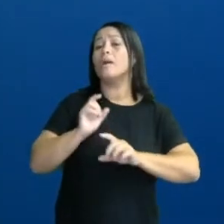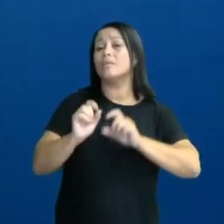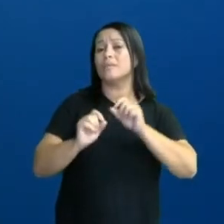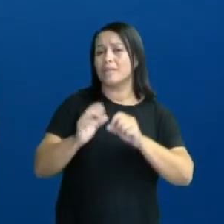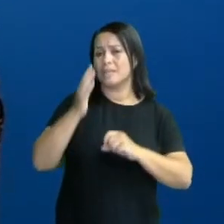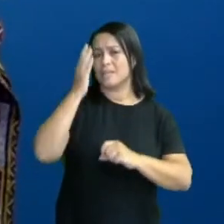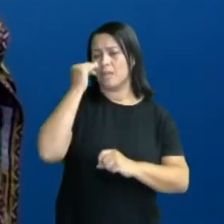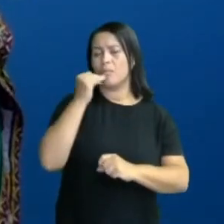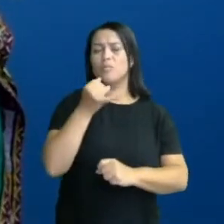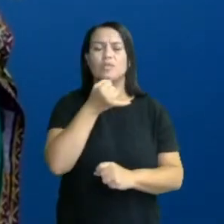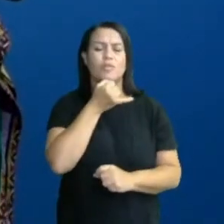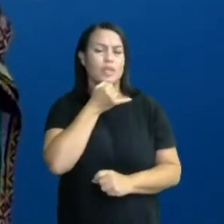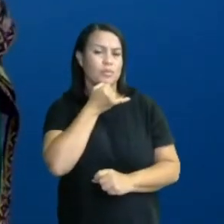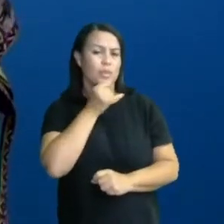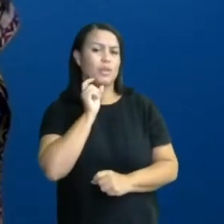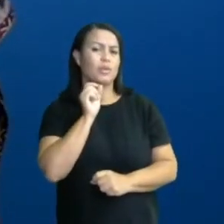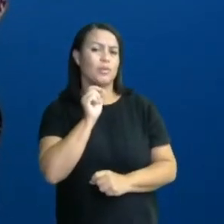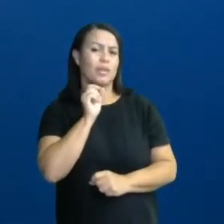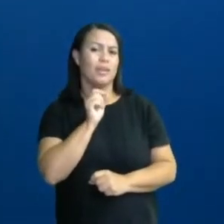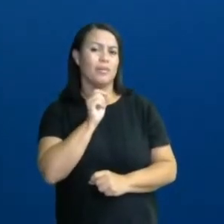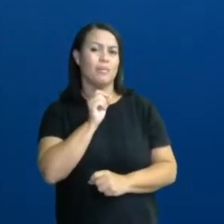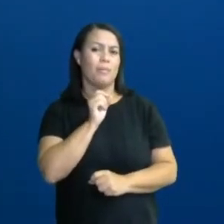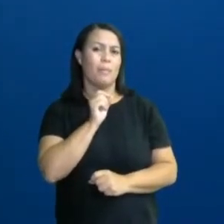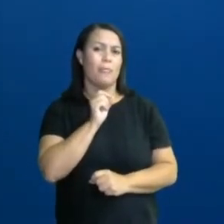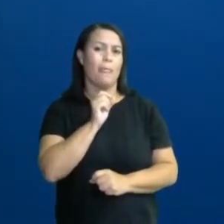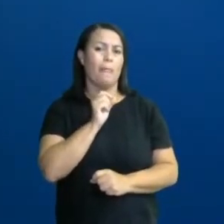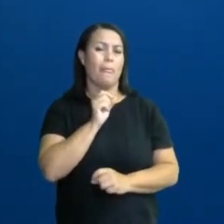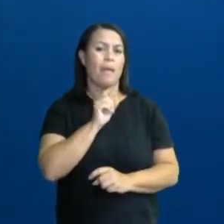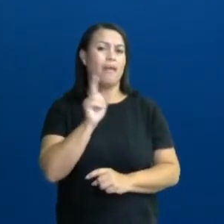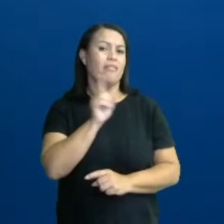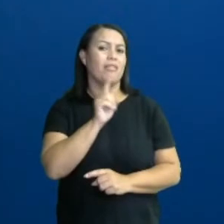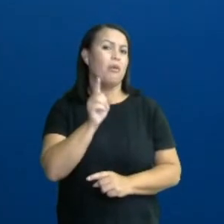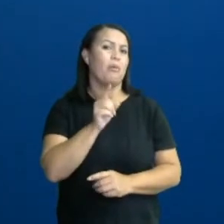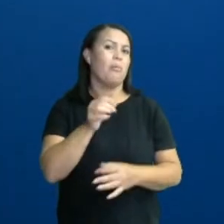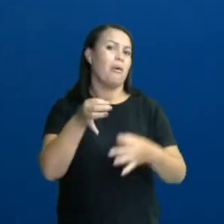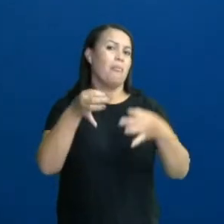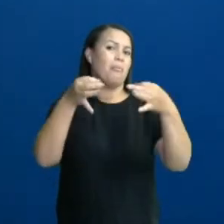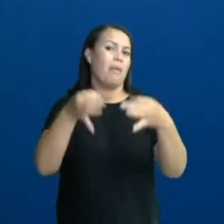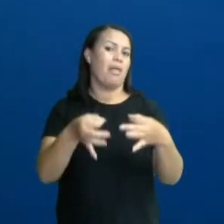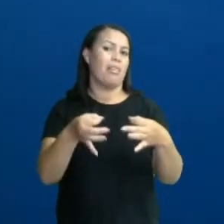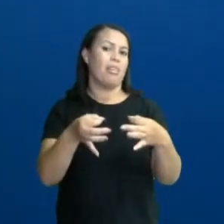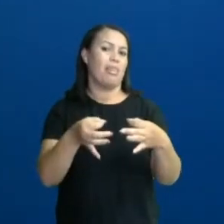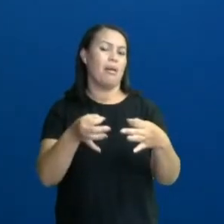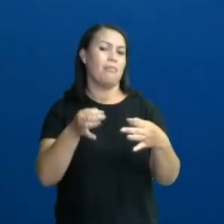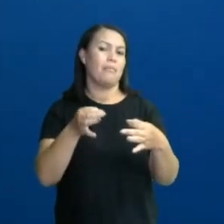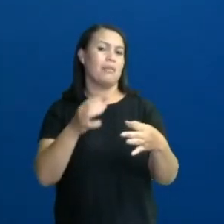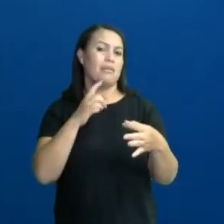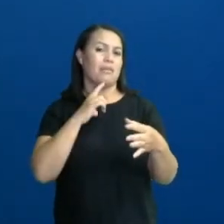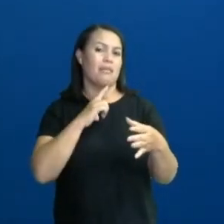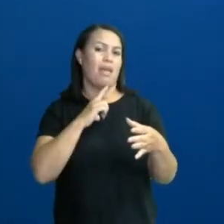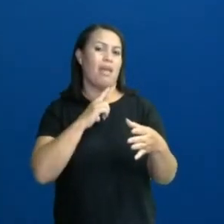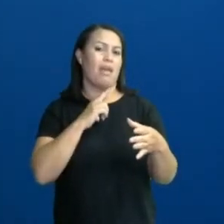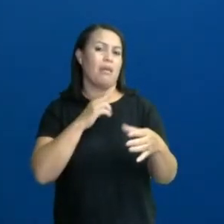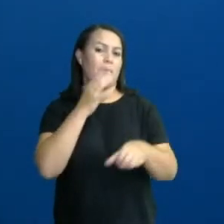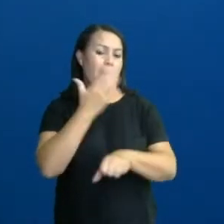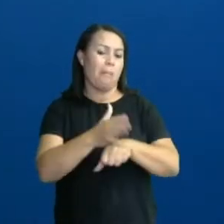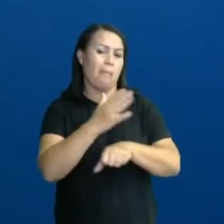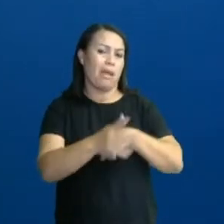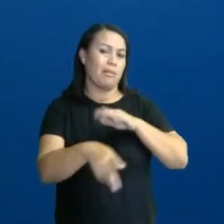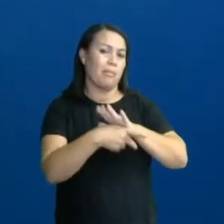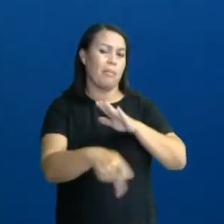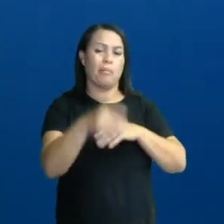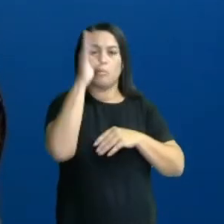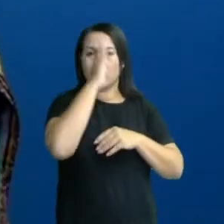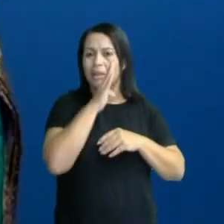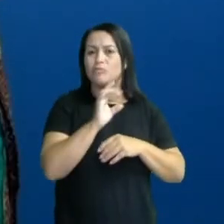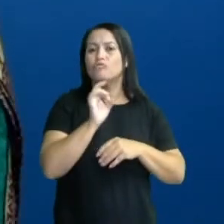que, infelizmente, ele ainda não é plenamente colocado aqui no Brasil. Em prática, né? A gente